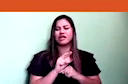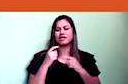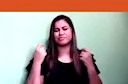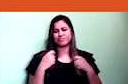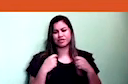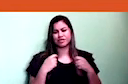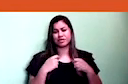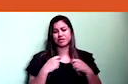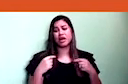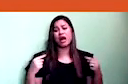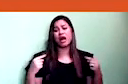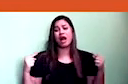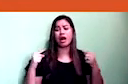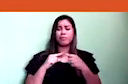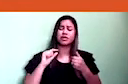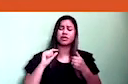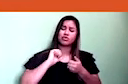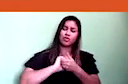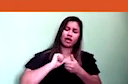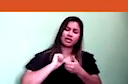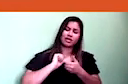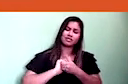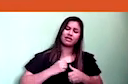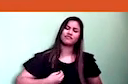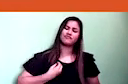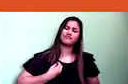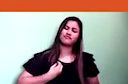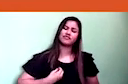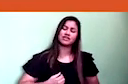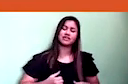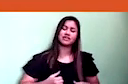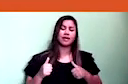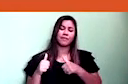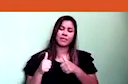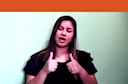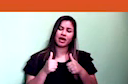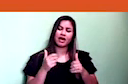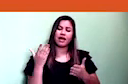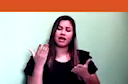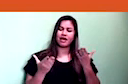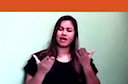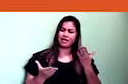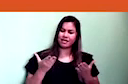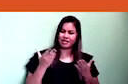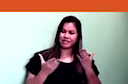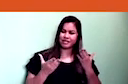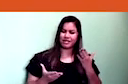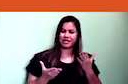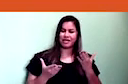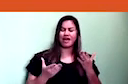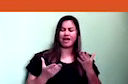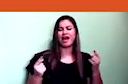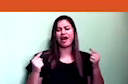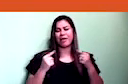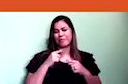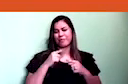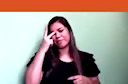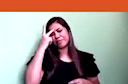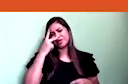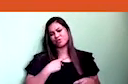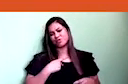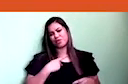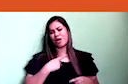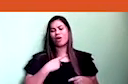dar, ao bem-estar e ao equilíbrio da pessoa consigo e com o resto do mundo.